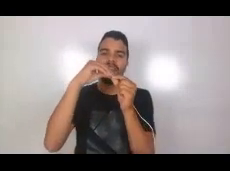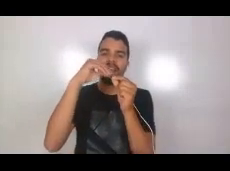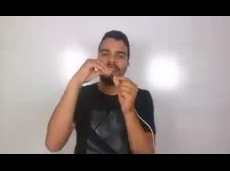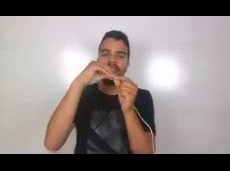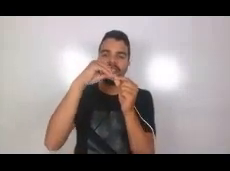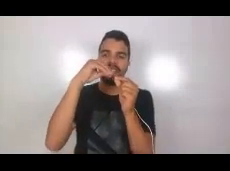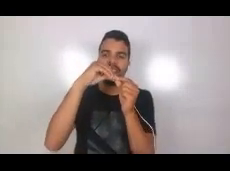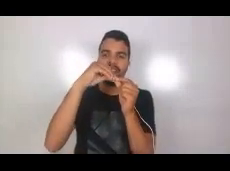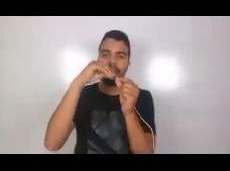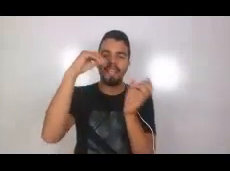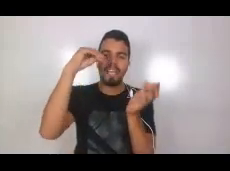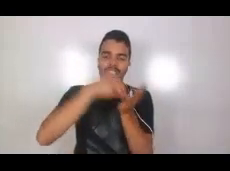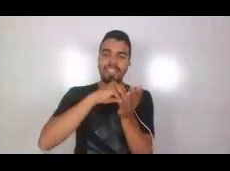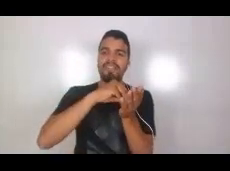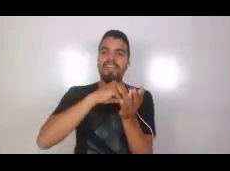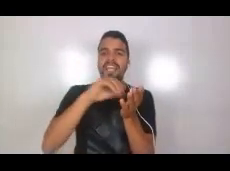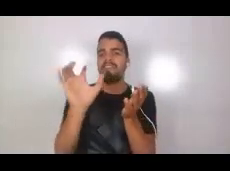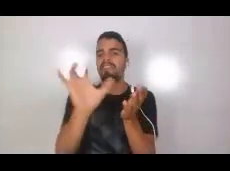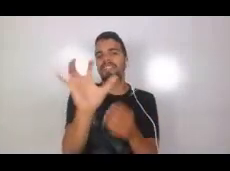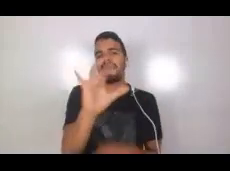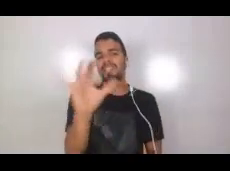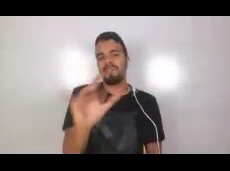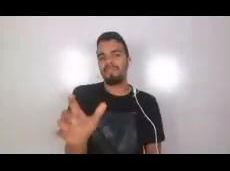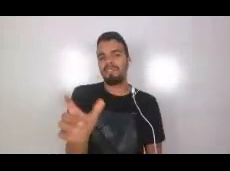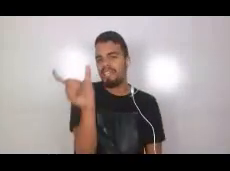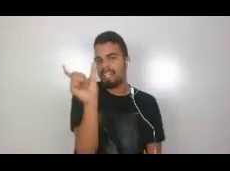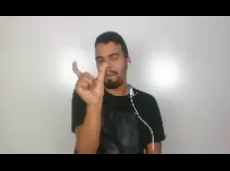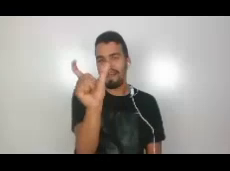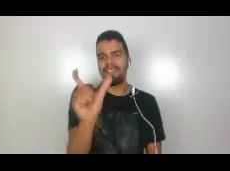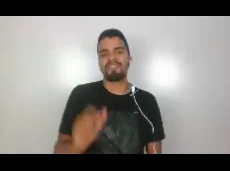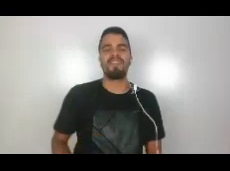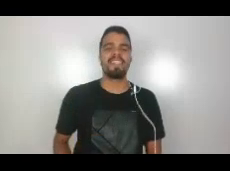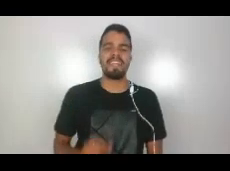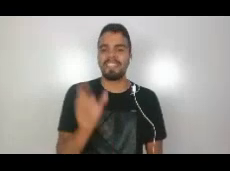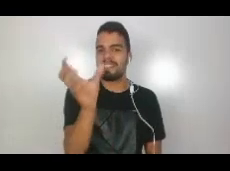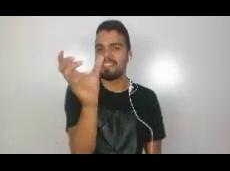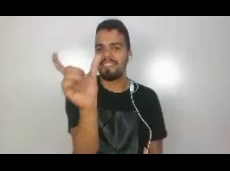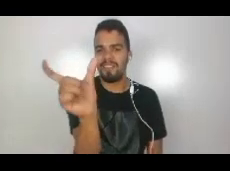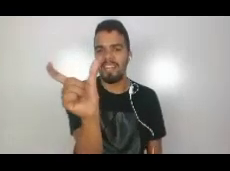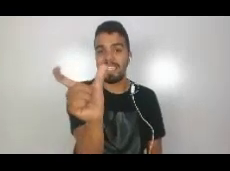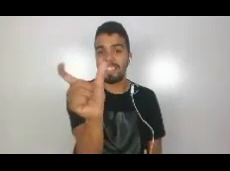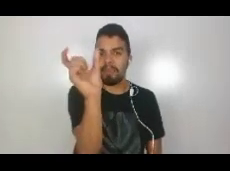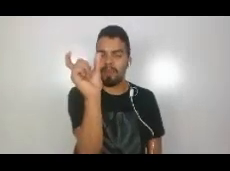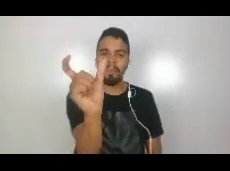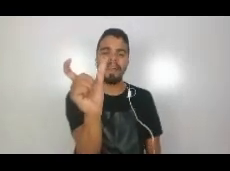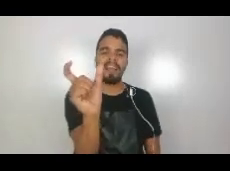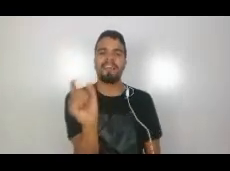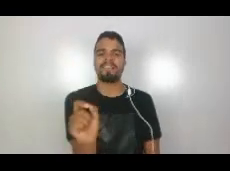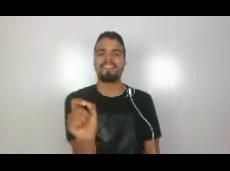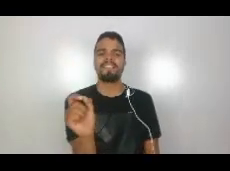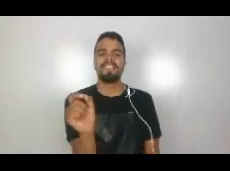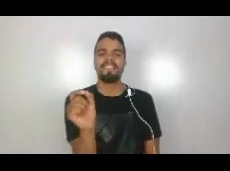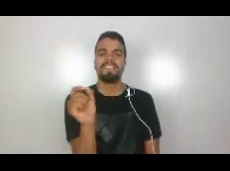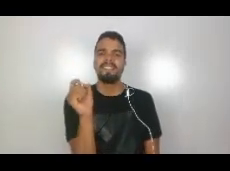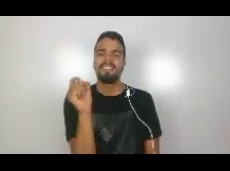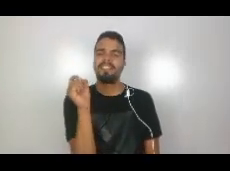registrado neste aplicativo, ele vai fazer a datilologia, né? Que é a palavra soletrada da própria